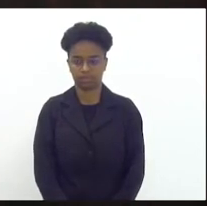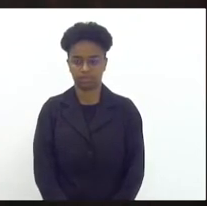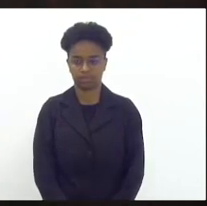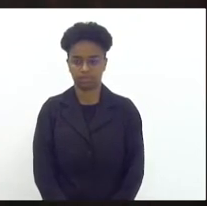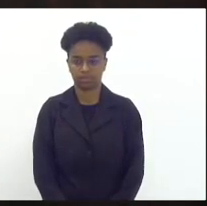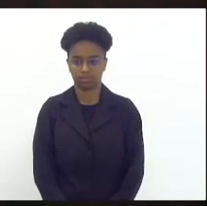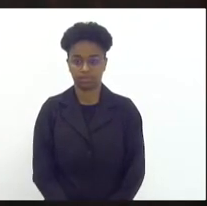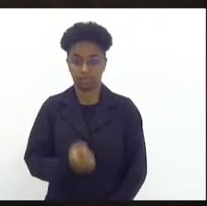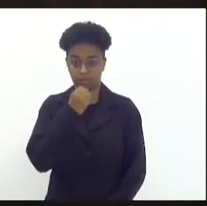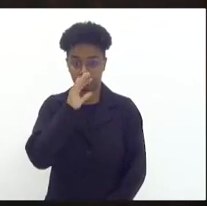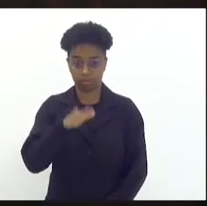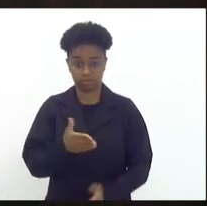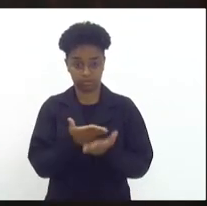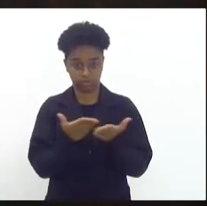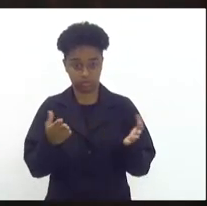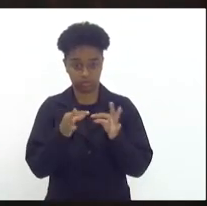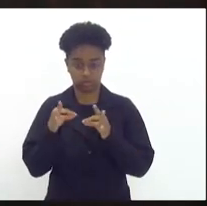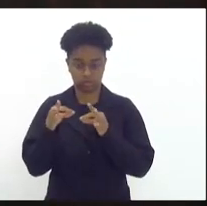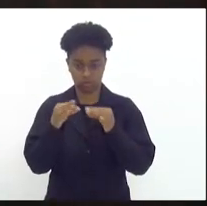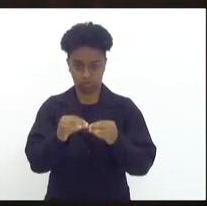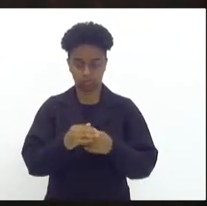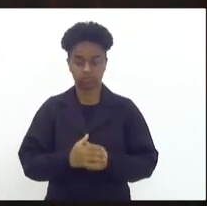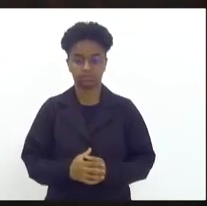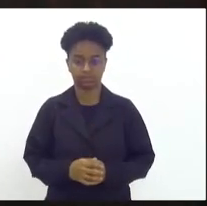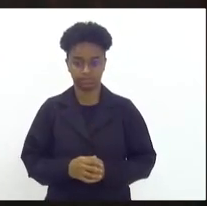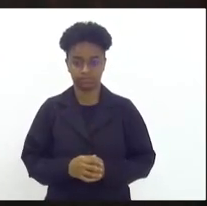Boa tarde a todos